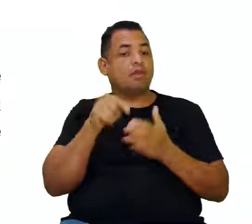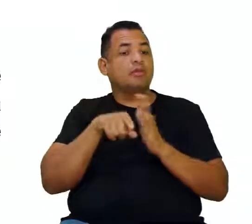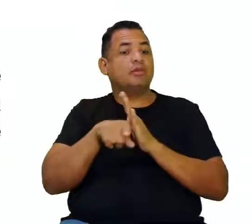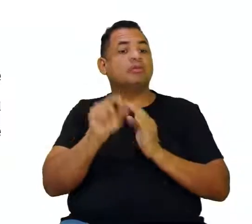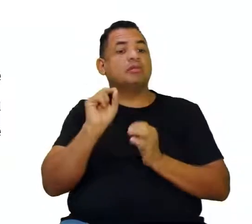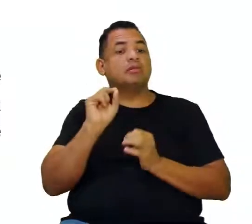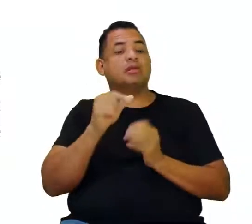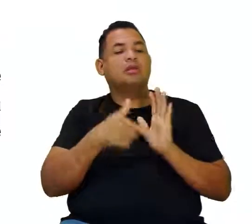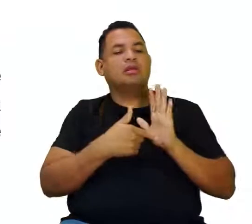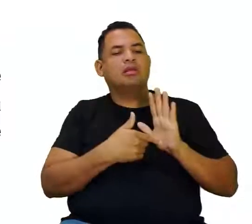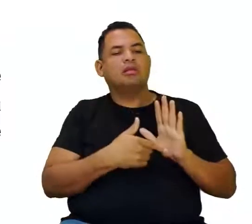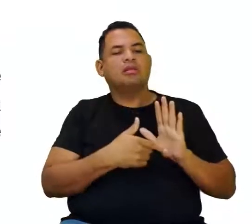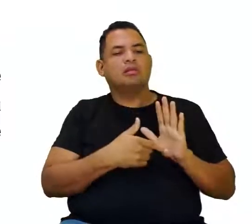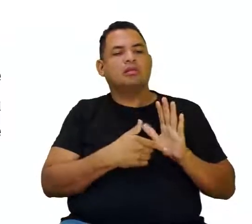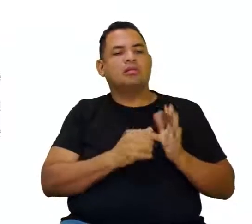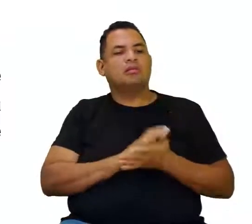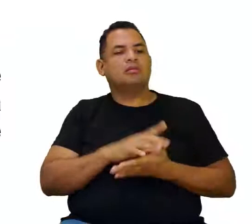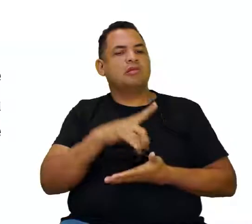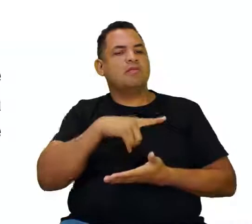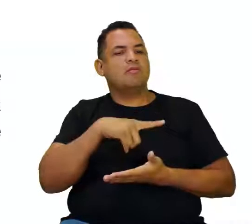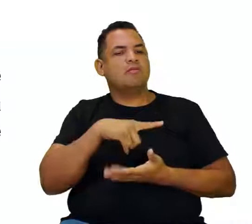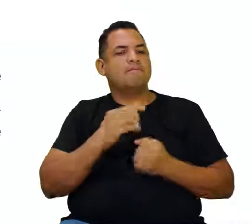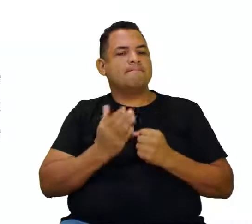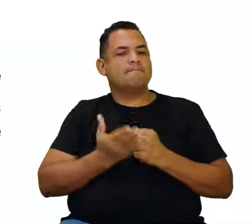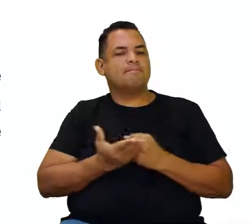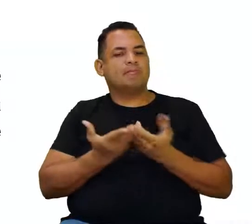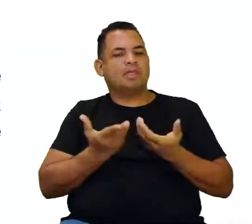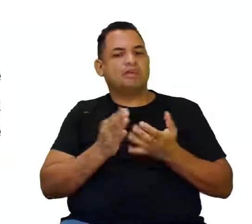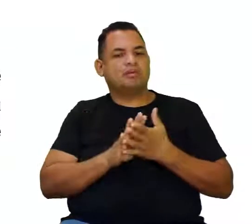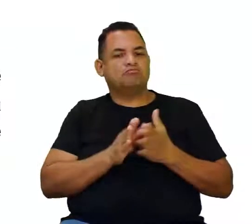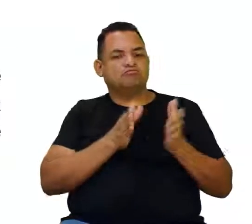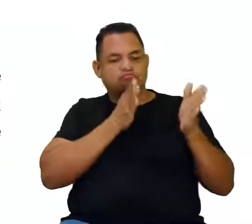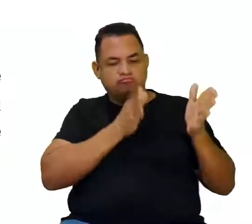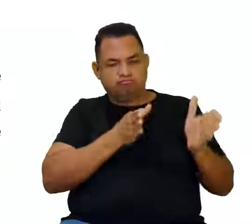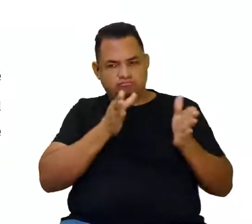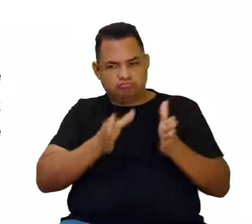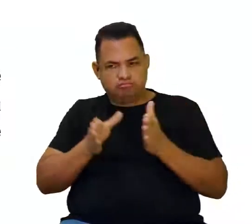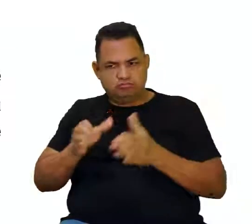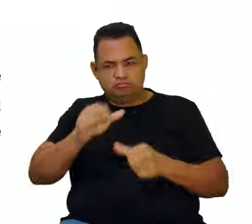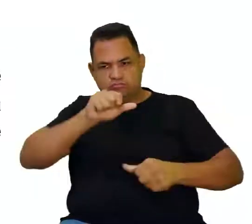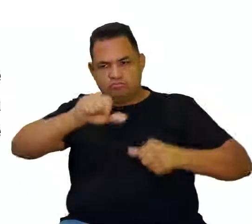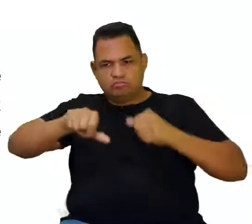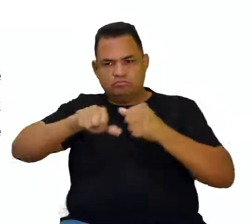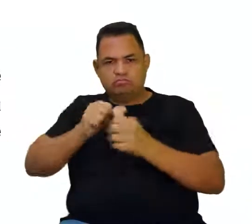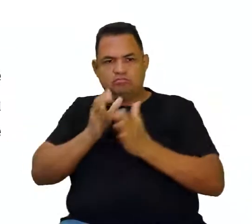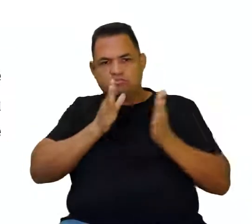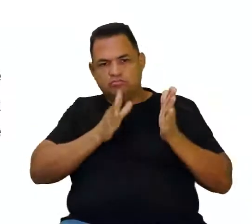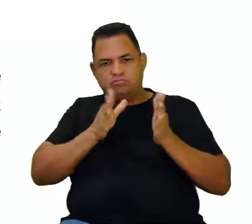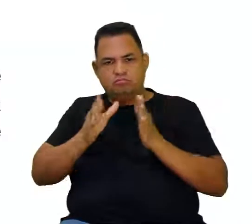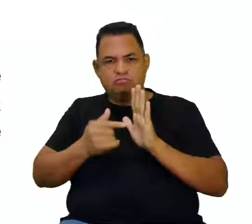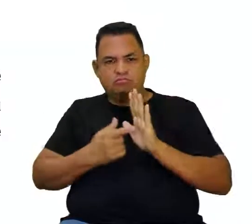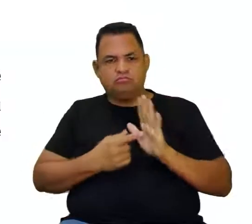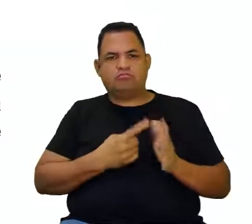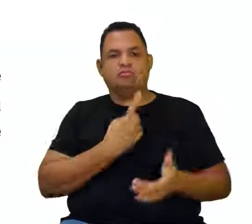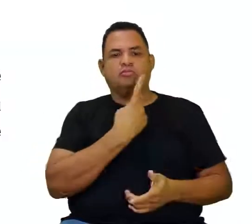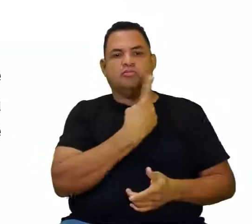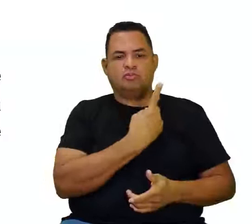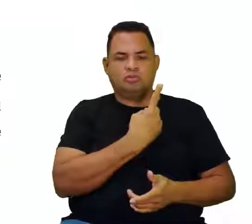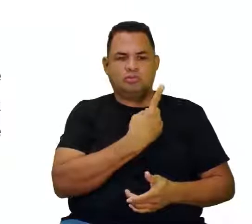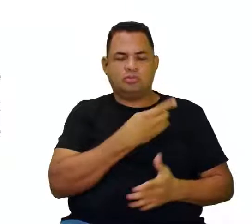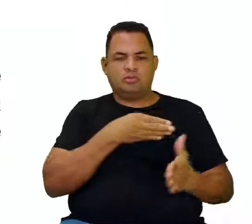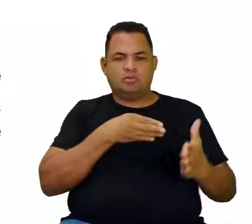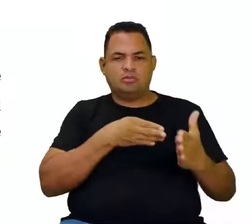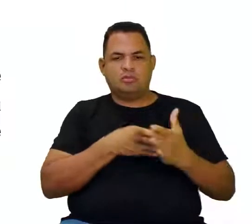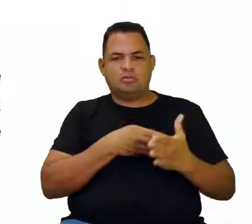ó. Tendo como base as transições de fase representadas de